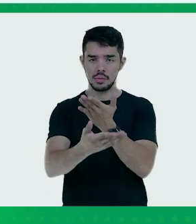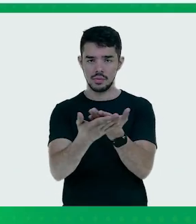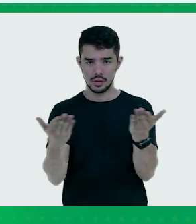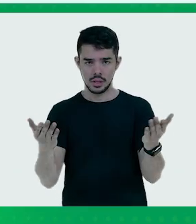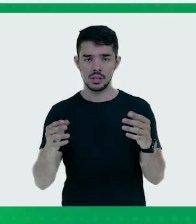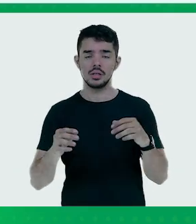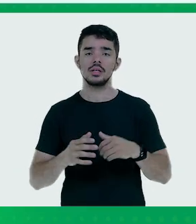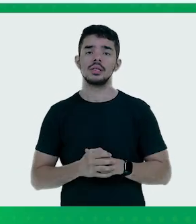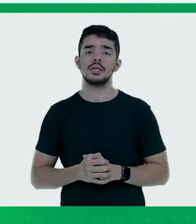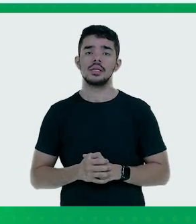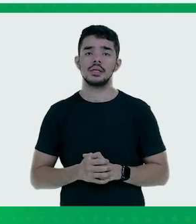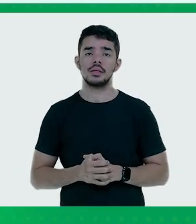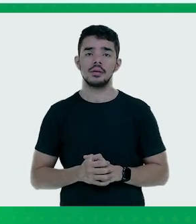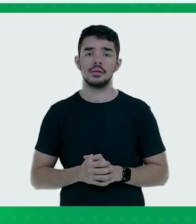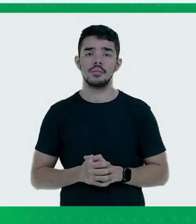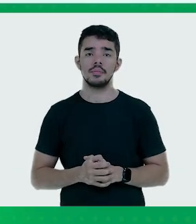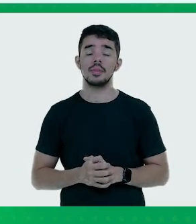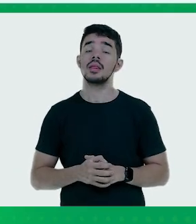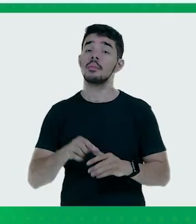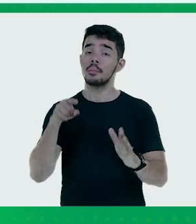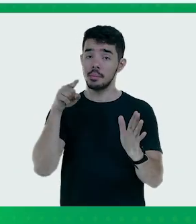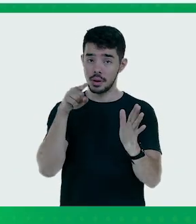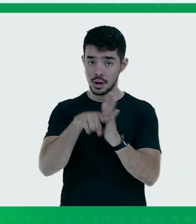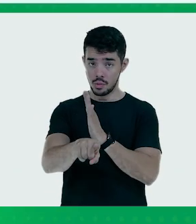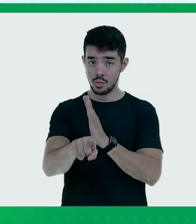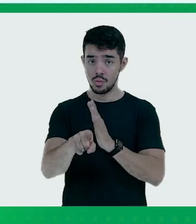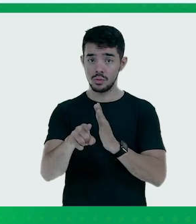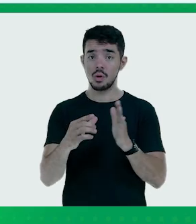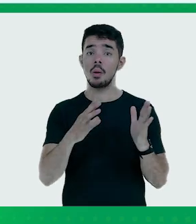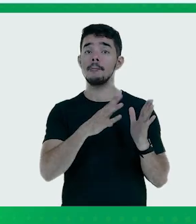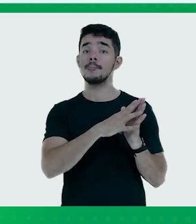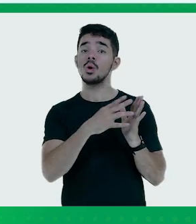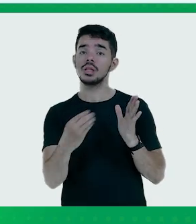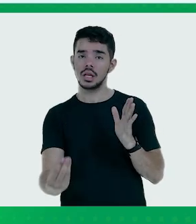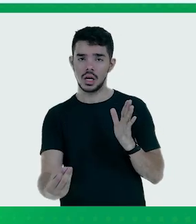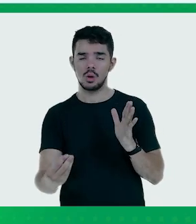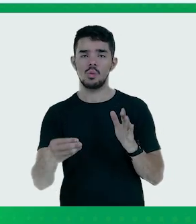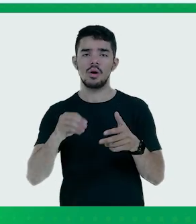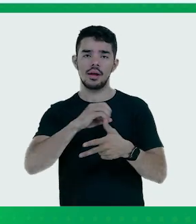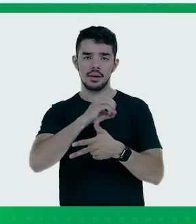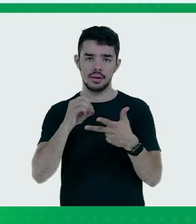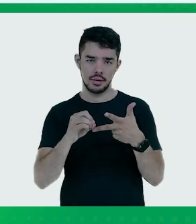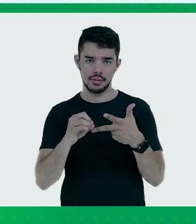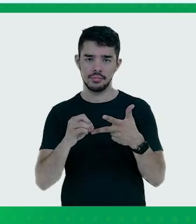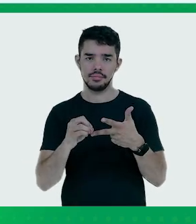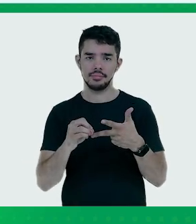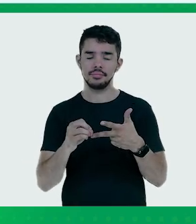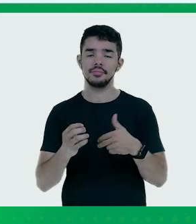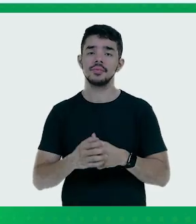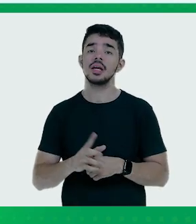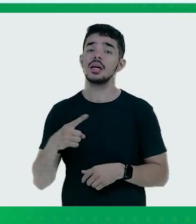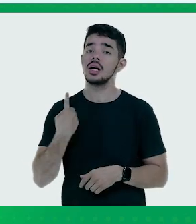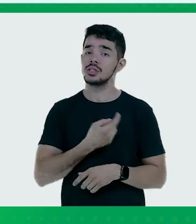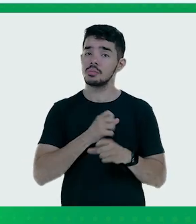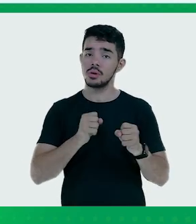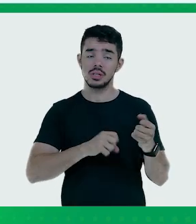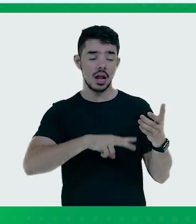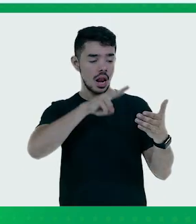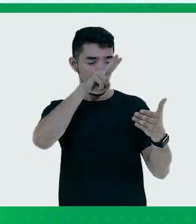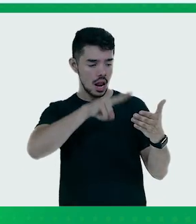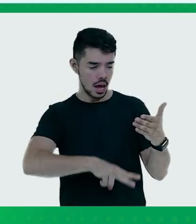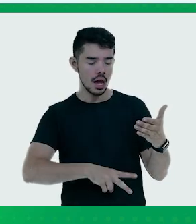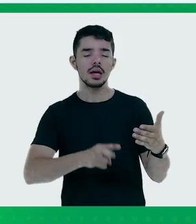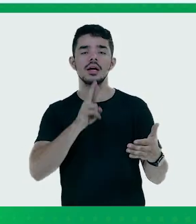vocês, sobretudo questões modelo Enem, para que nós possamos lê-las